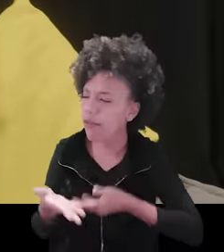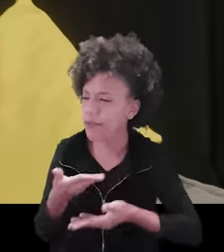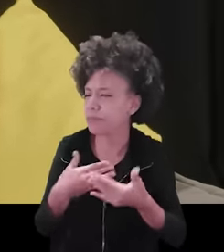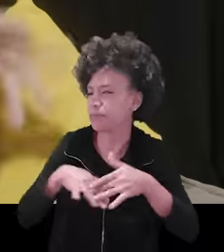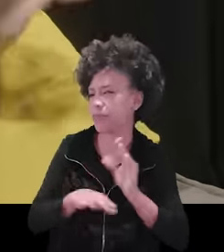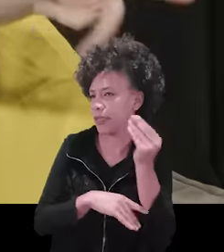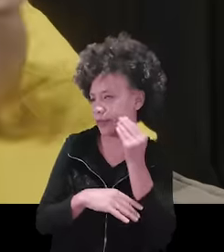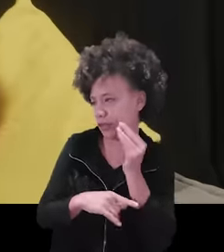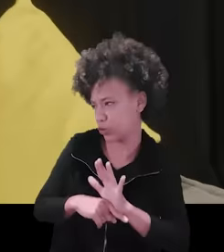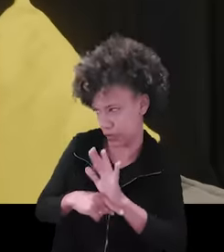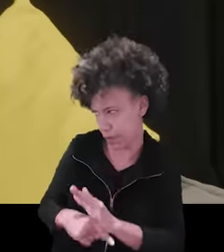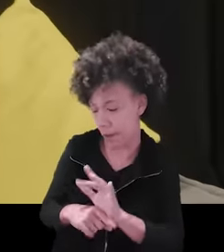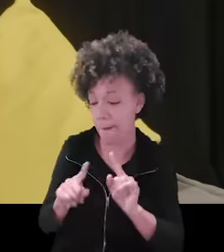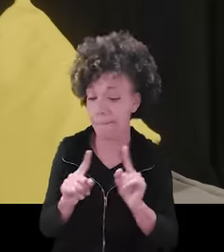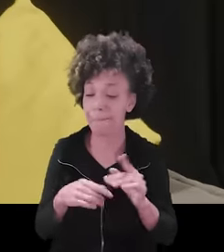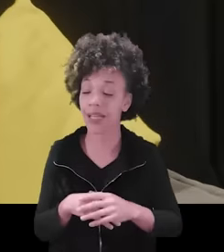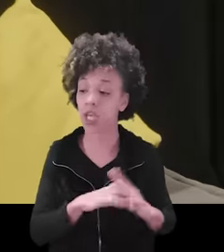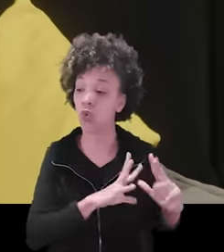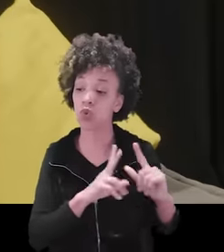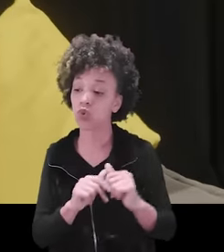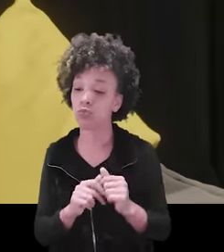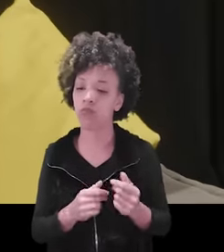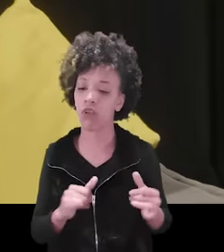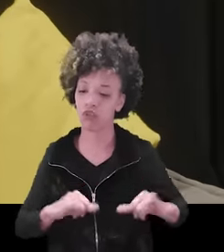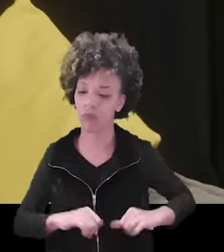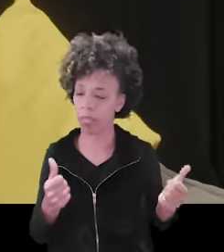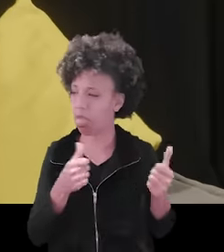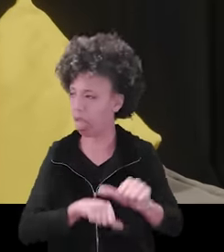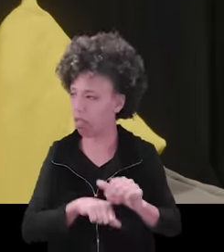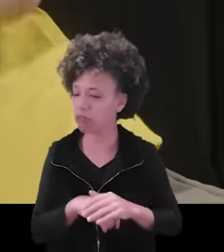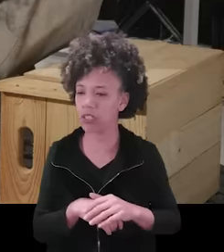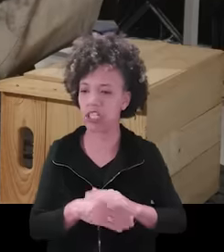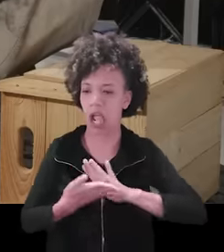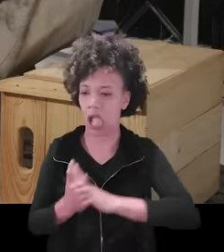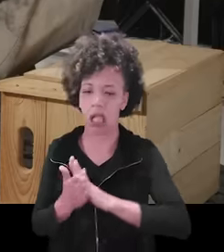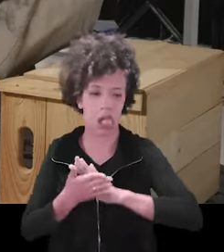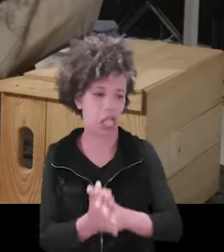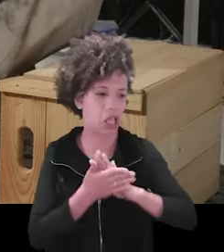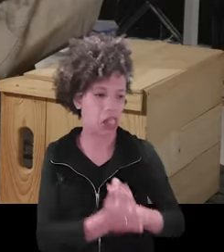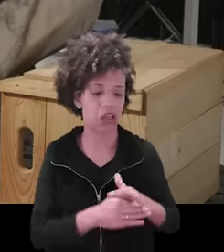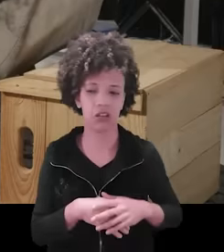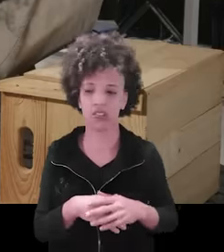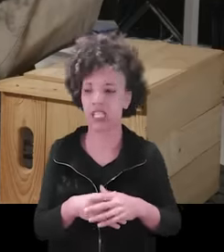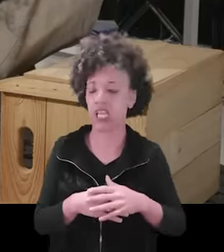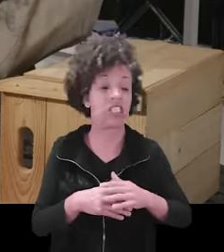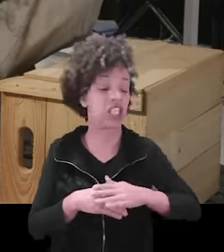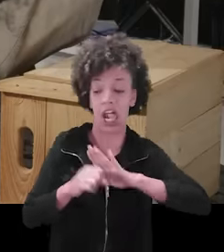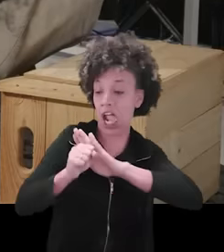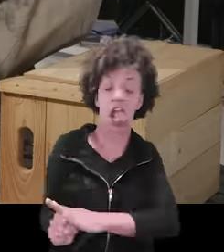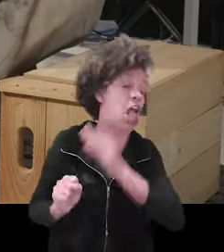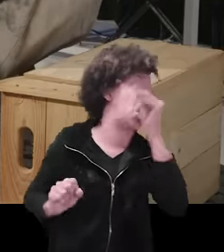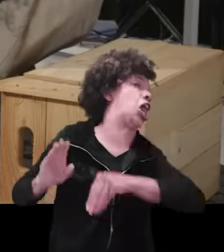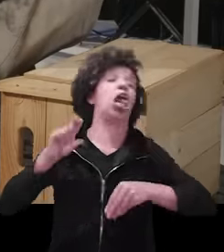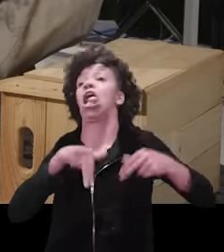sei lá tenta ajudar mas agora quando tá todo mundo meio na merda a gente é para um piso em cima do cara tá se afogando quer folgar